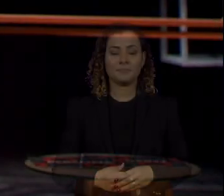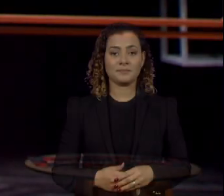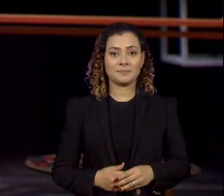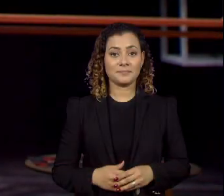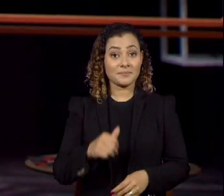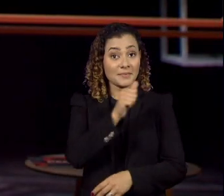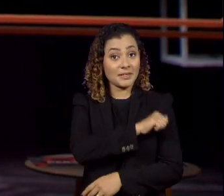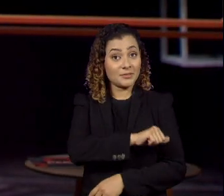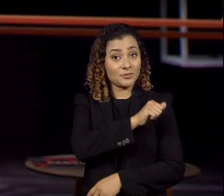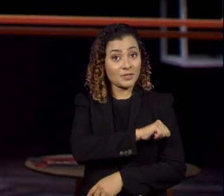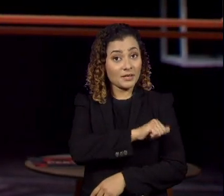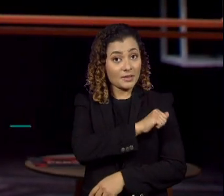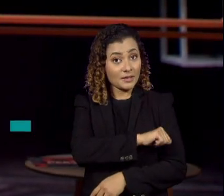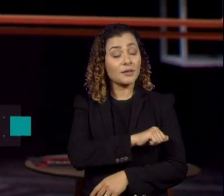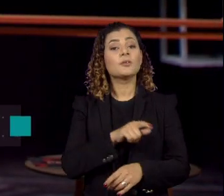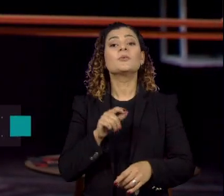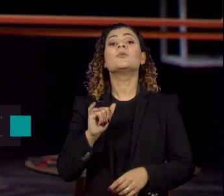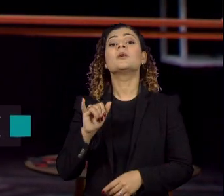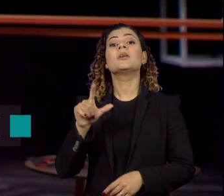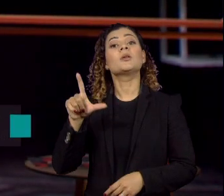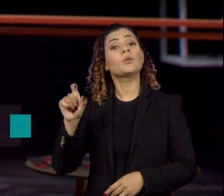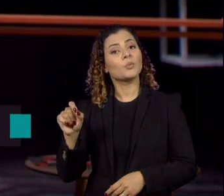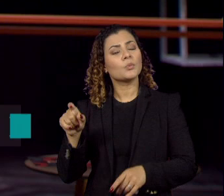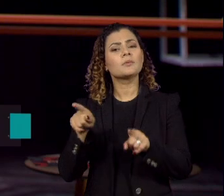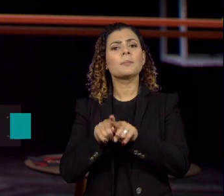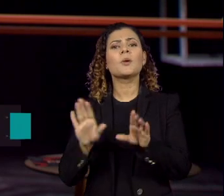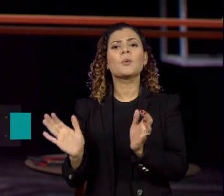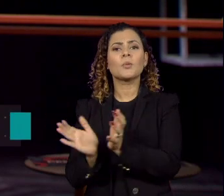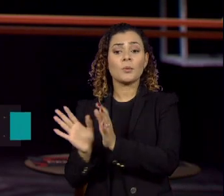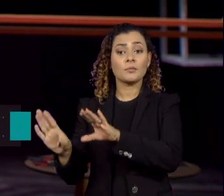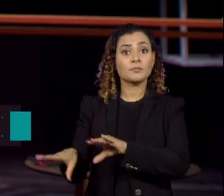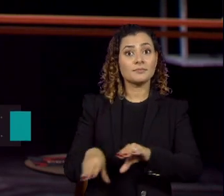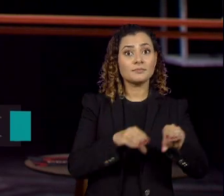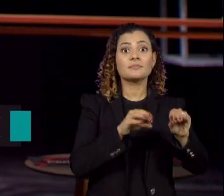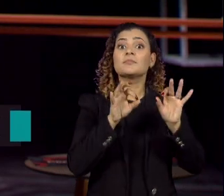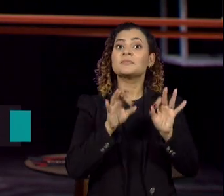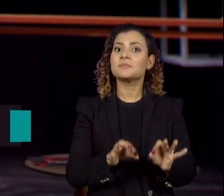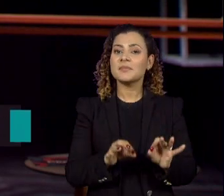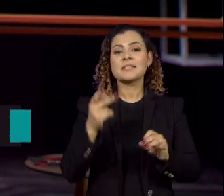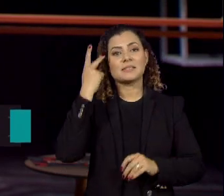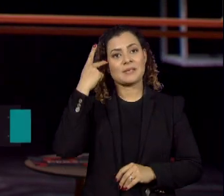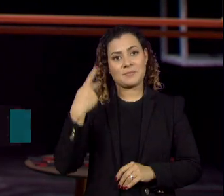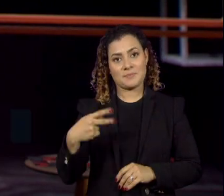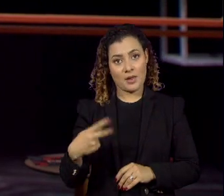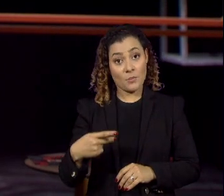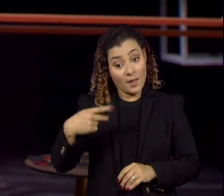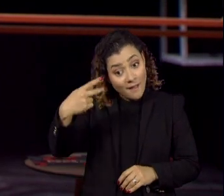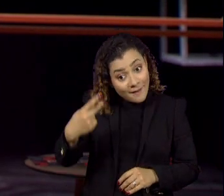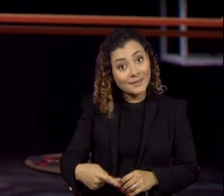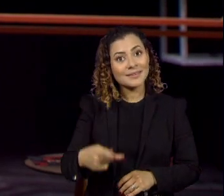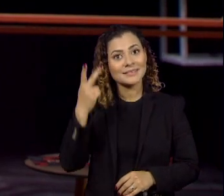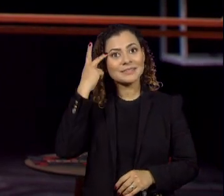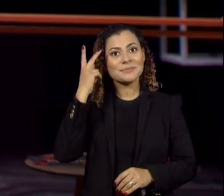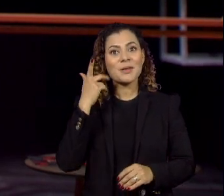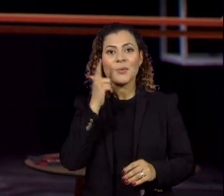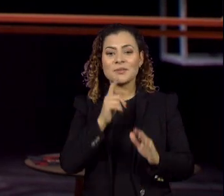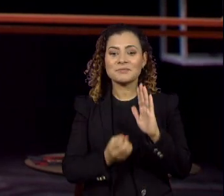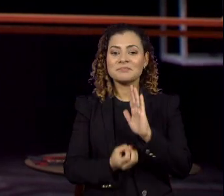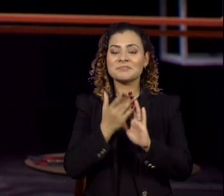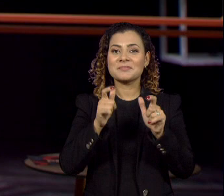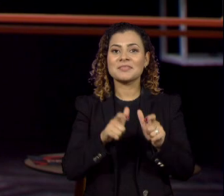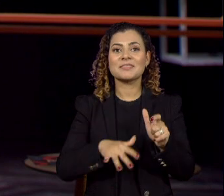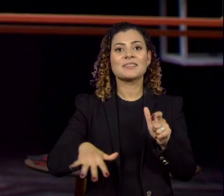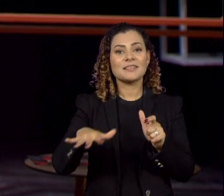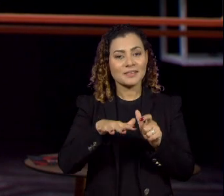Do Rio de Janeiro, Ilo Krugli e o seu grupo se transfeririam definitivamente para São Paulo. E aqui, ele criaria um verdadeiro centro